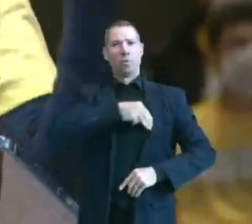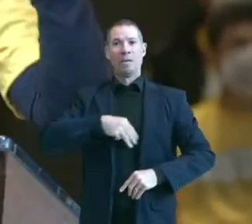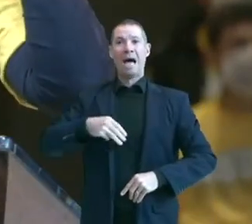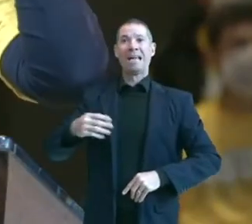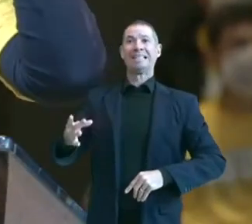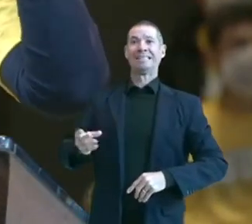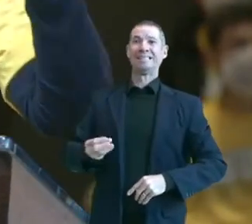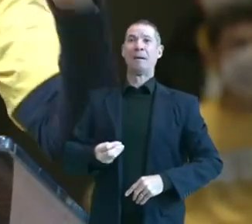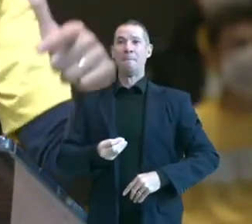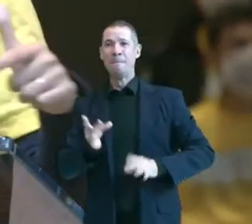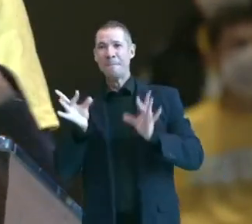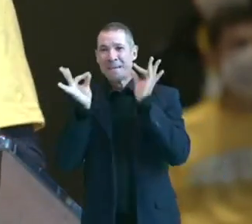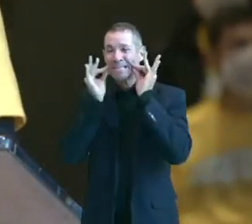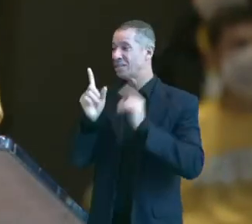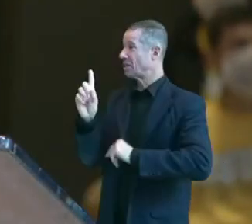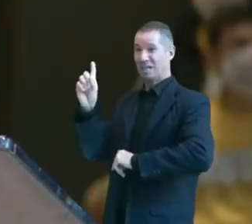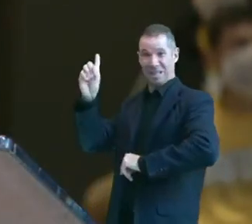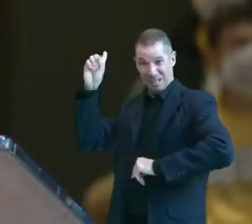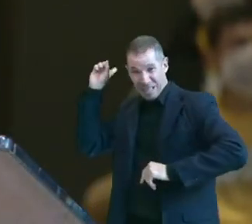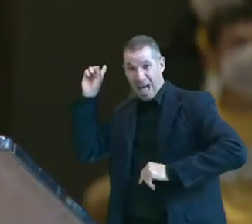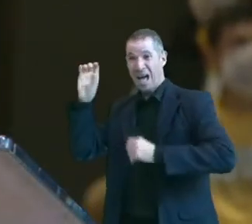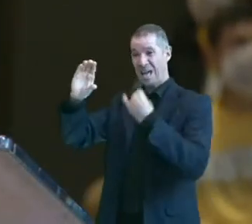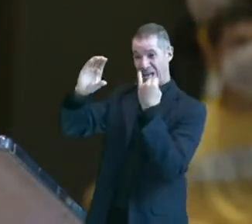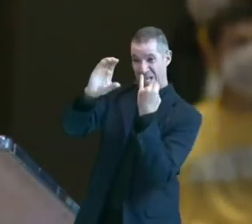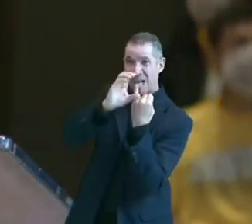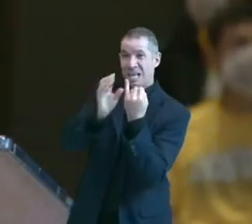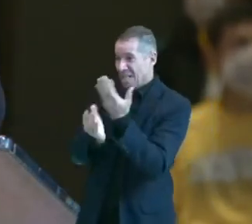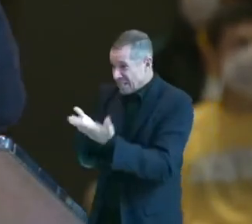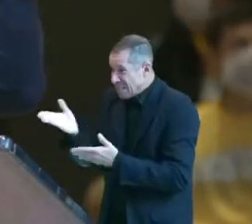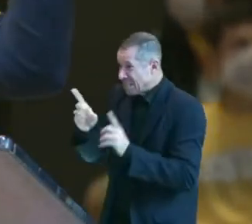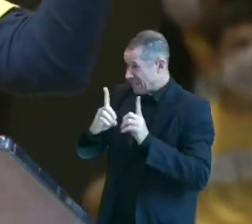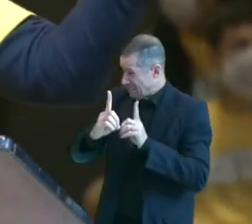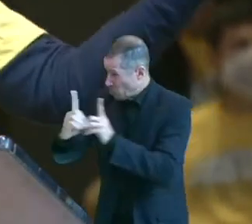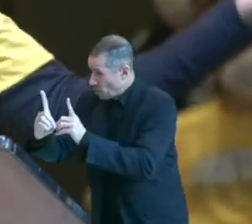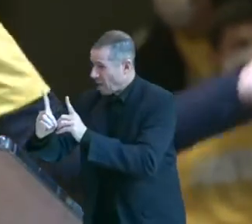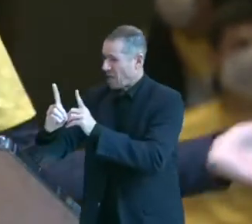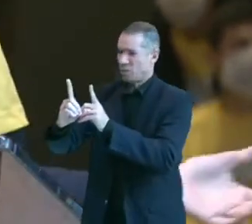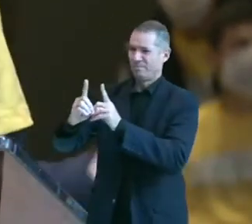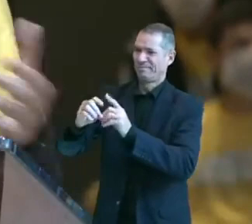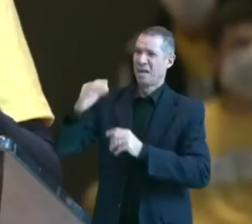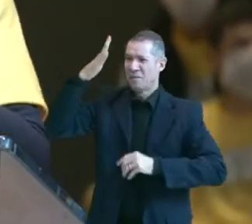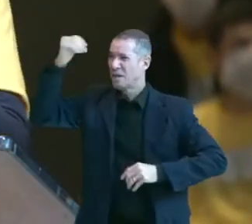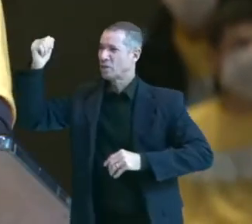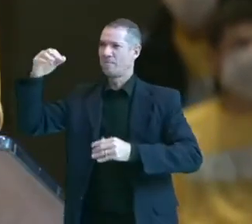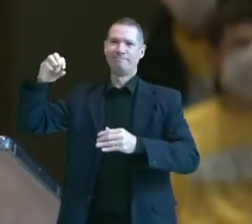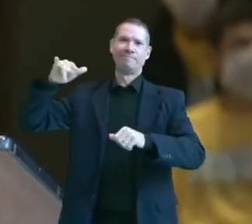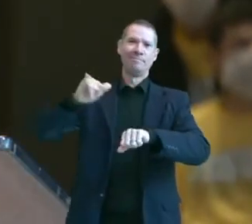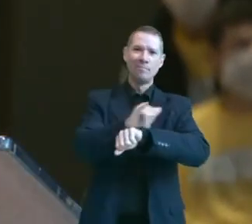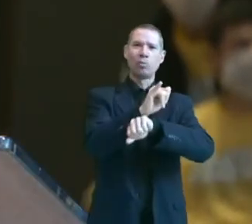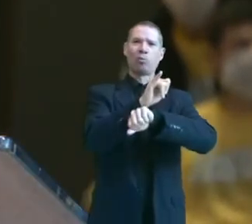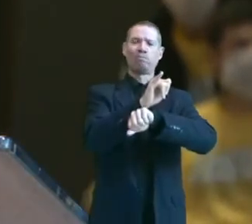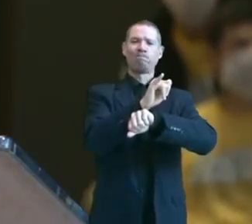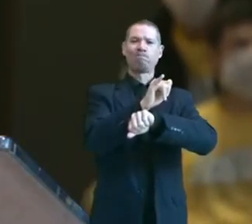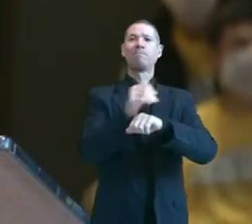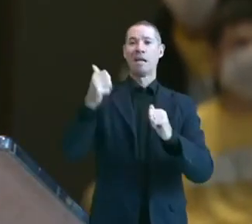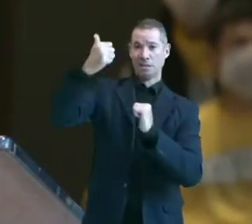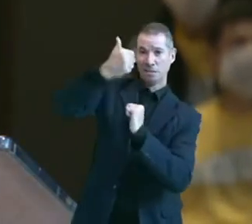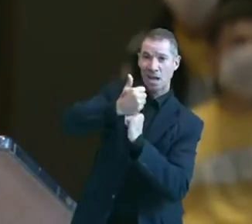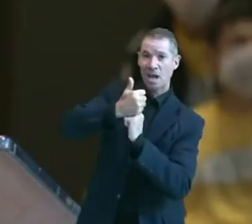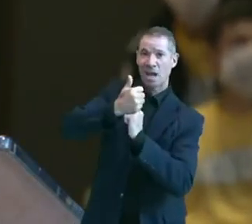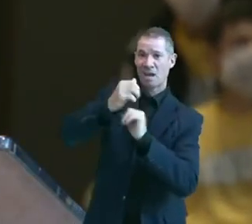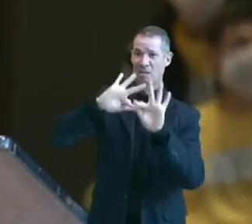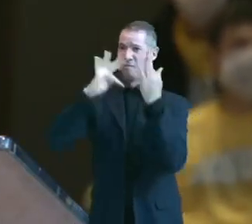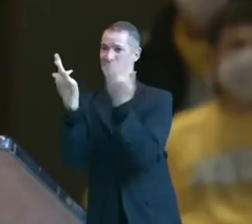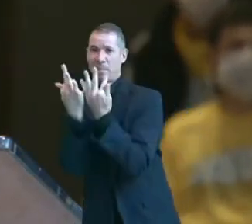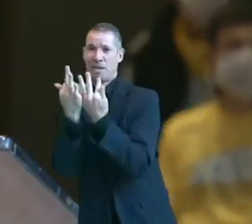lá discipularam a Tailana, deixaram de estar viajando, deixaram de estar com as suas